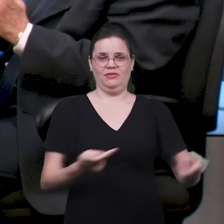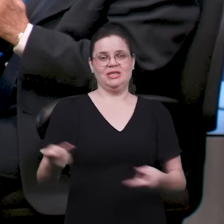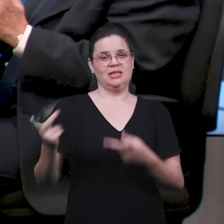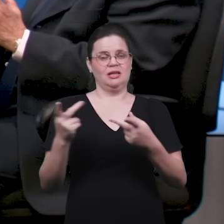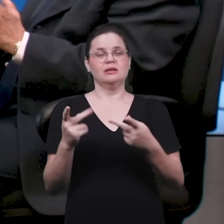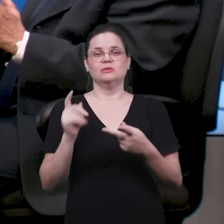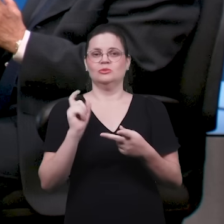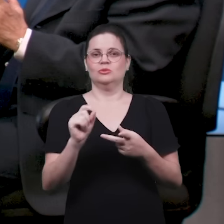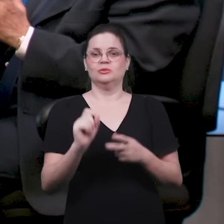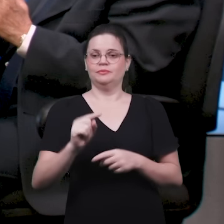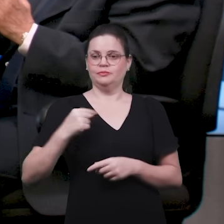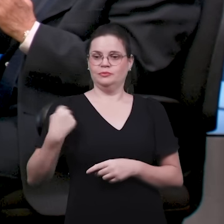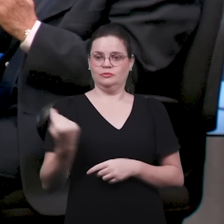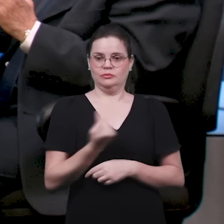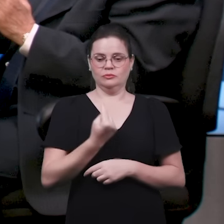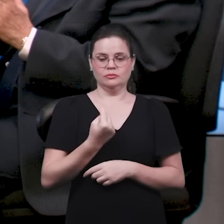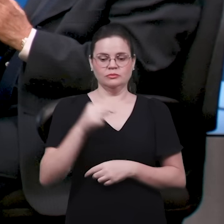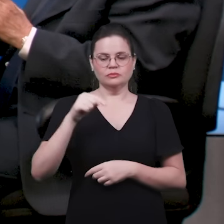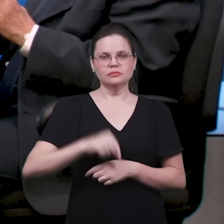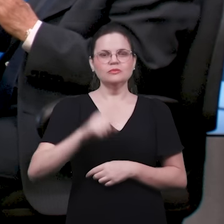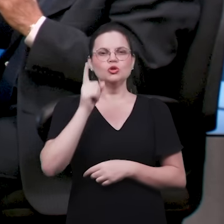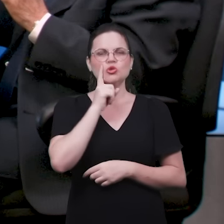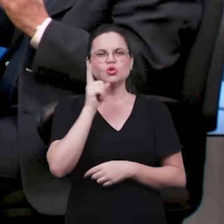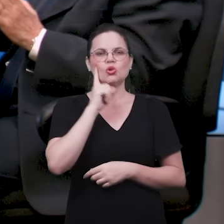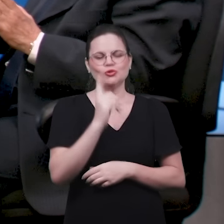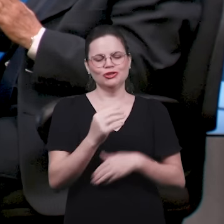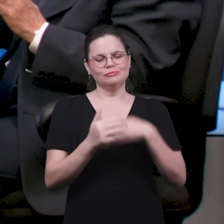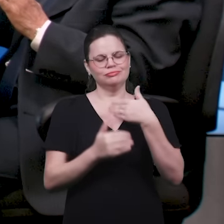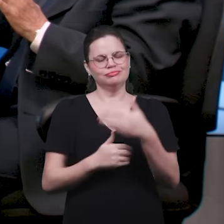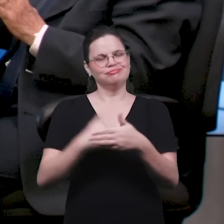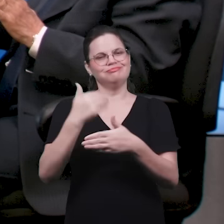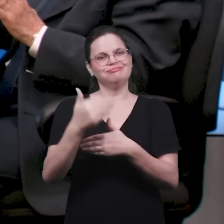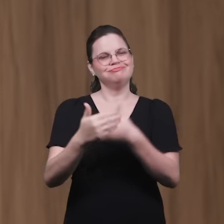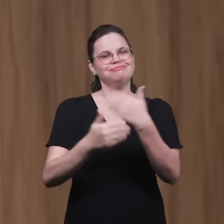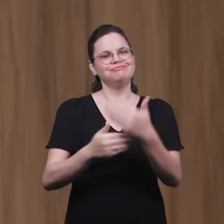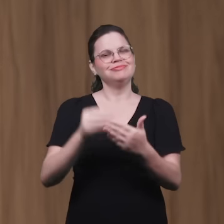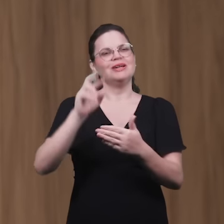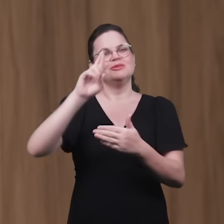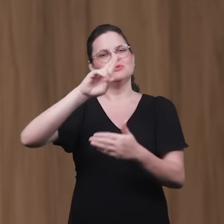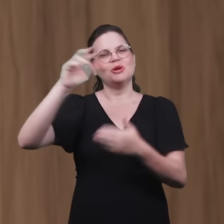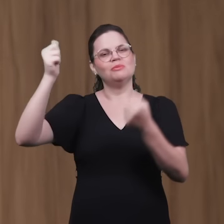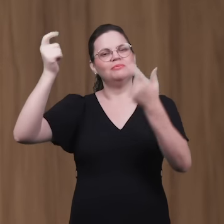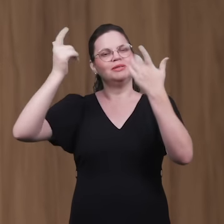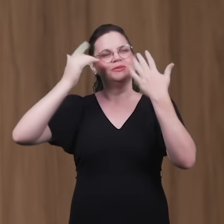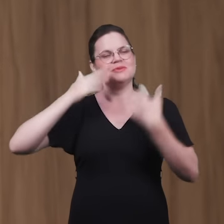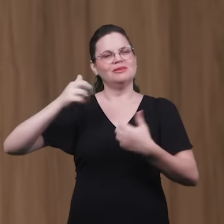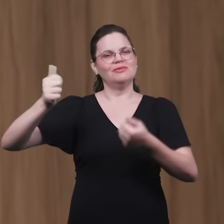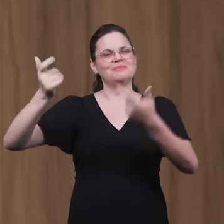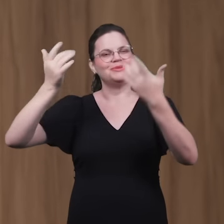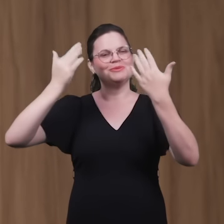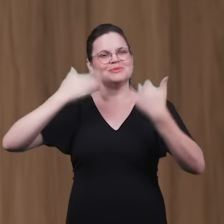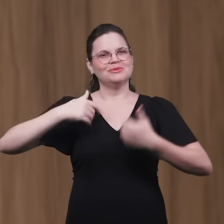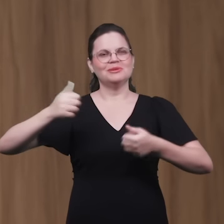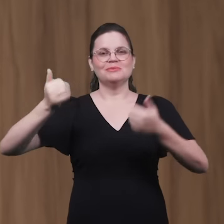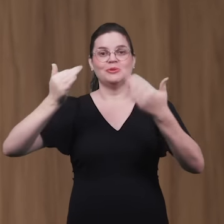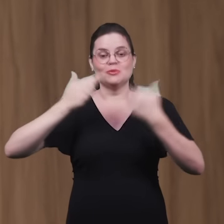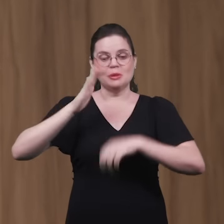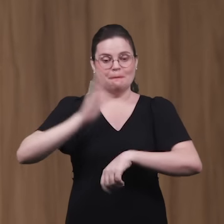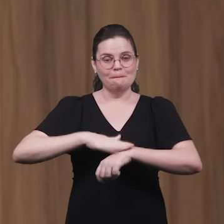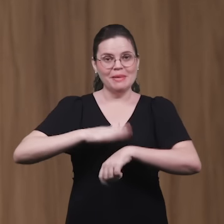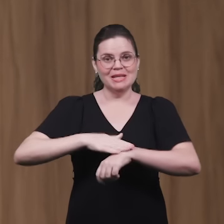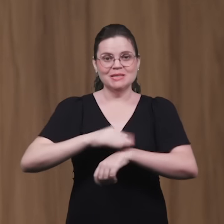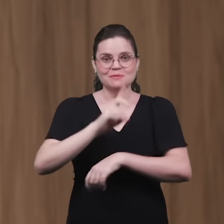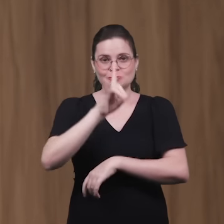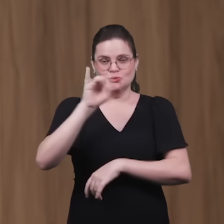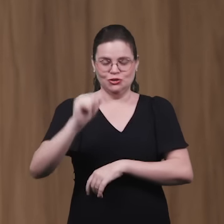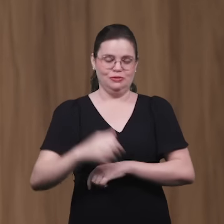aquilo que nós temos é uma porção que Deus nos satisfaz com aquela porção naquele dia. Exato. Eu